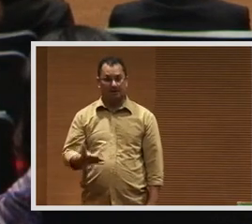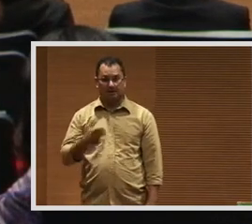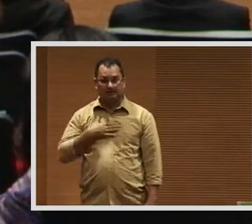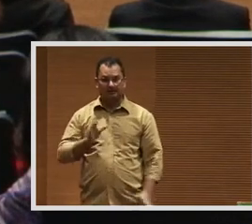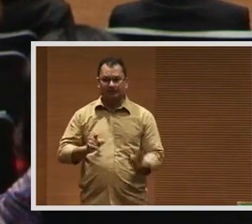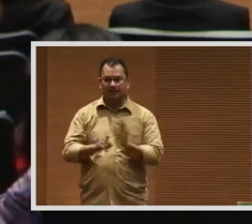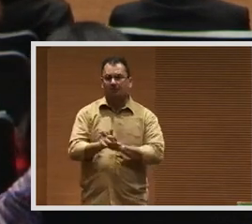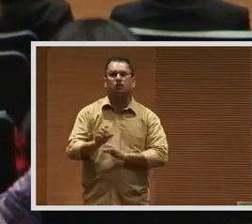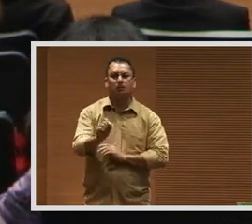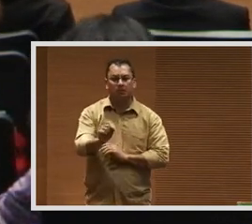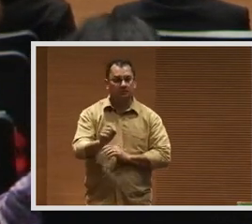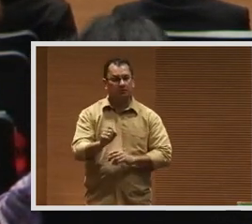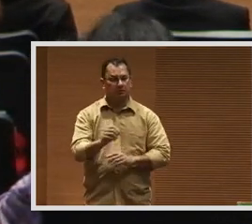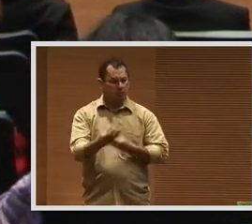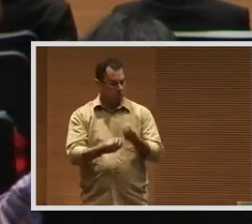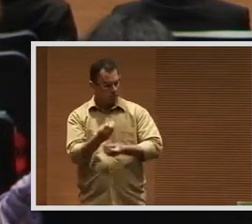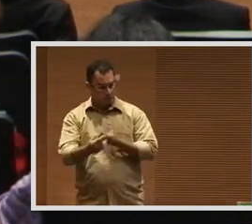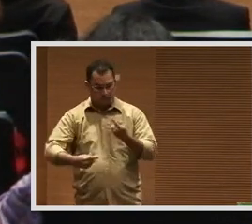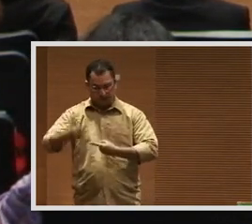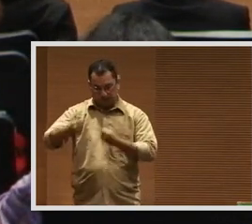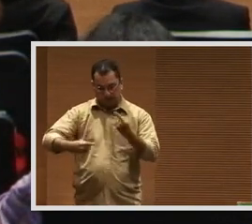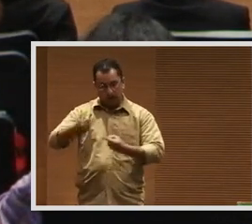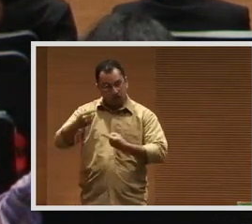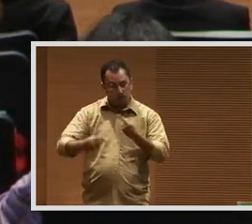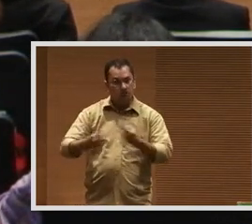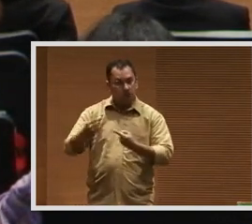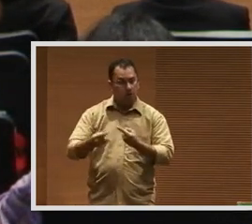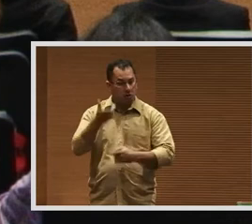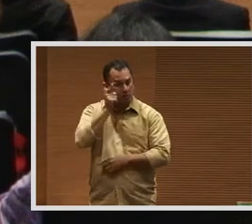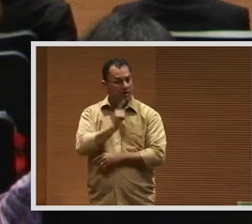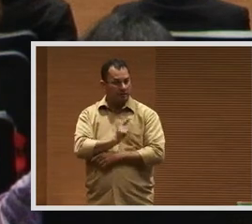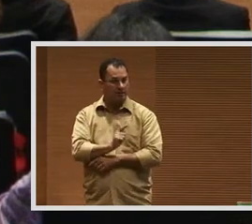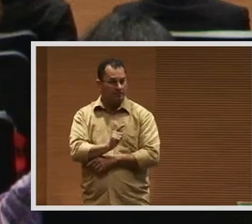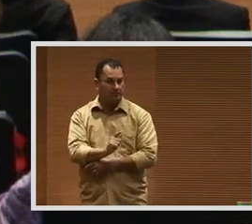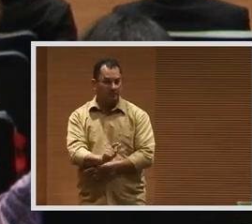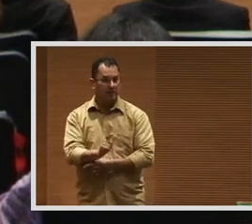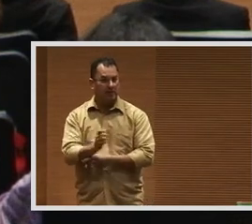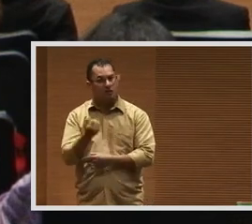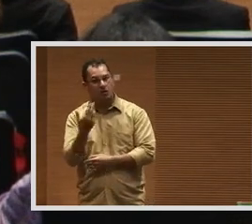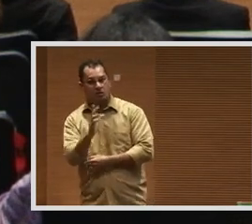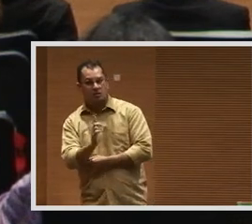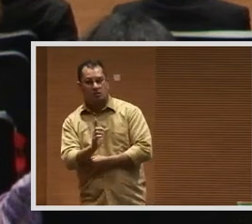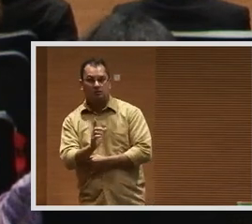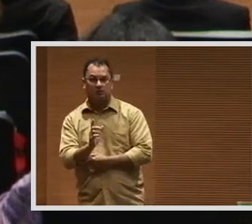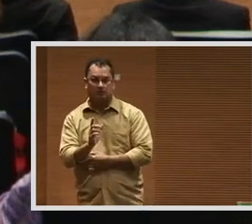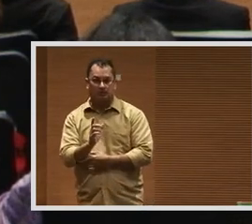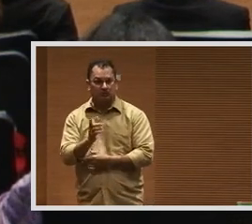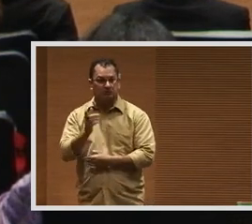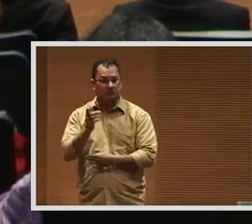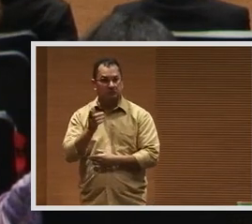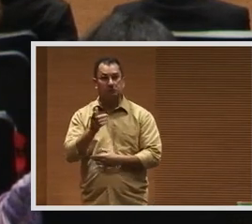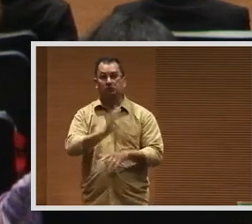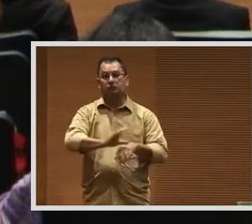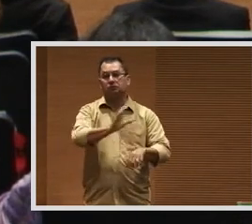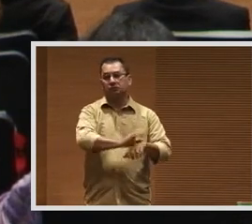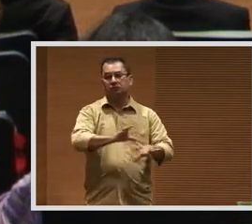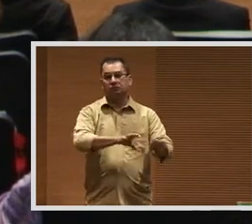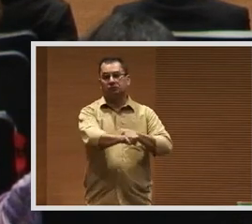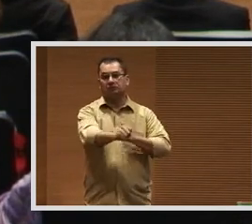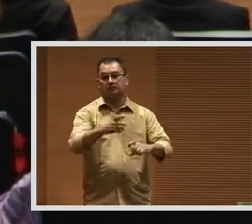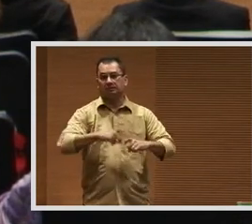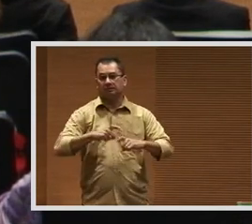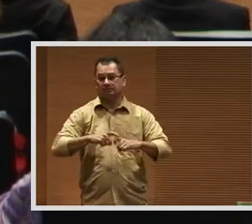seguinte, como é que essa discussão ela consegue chegar, ou ela chega, nos cursos de formação de